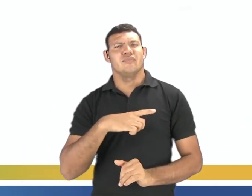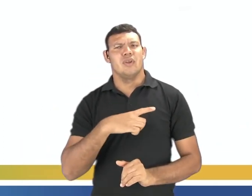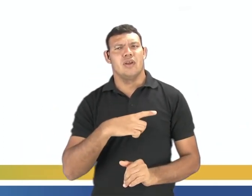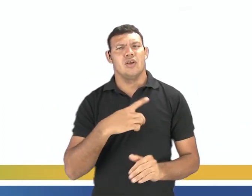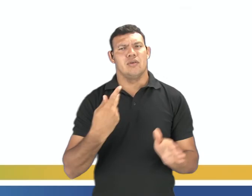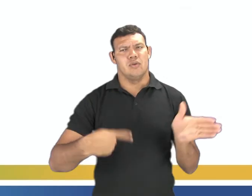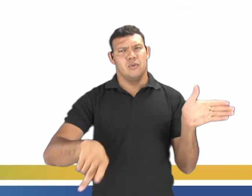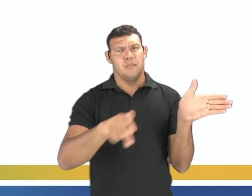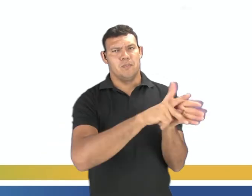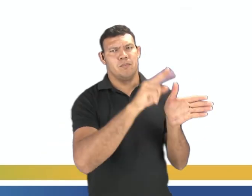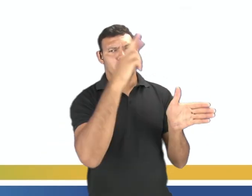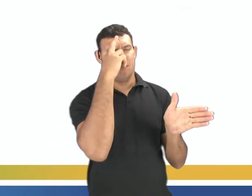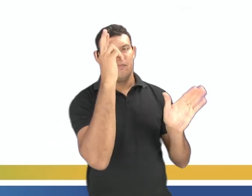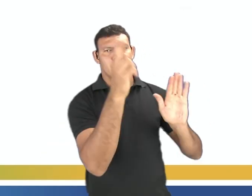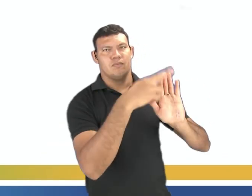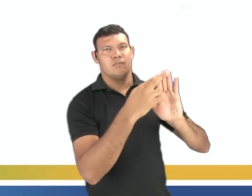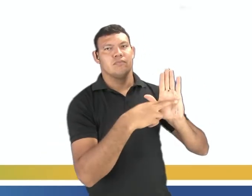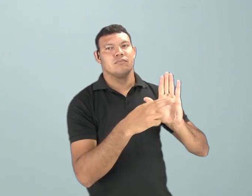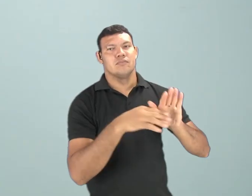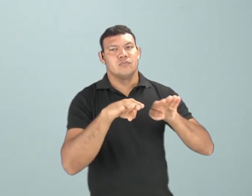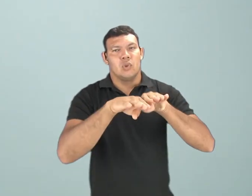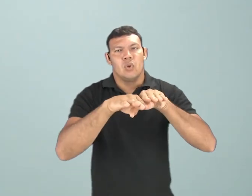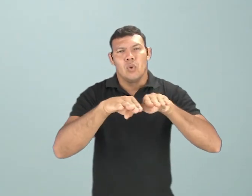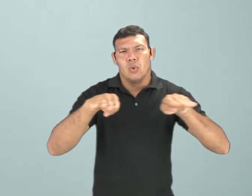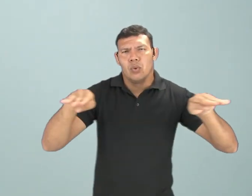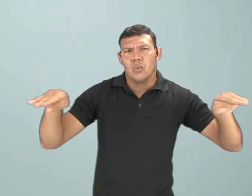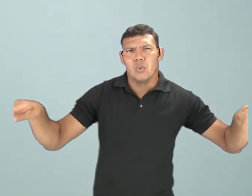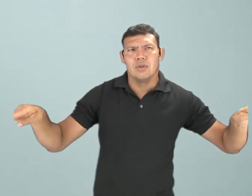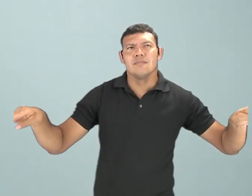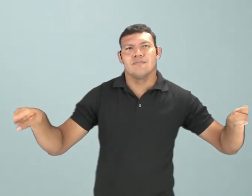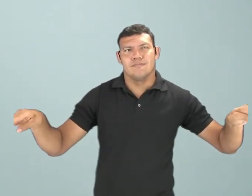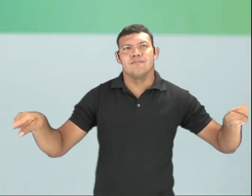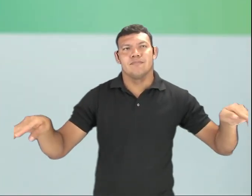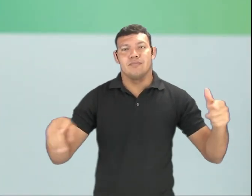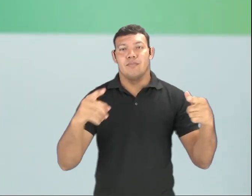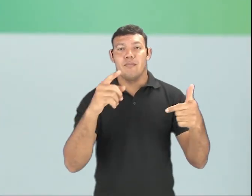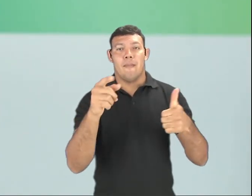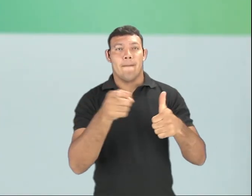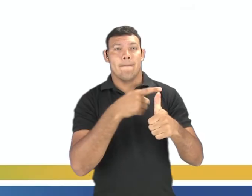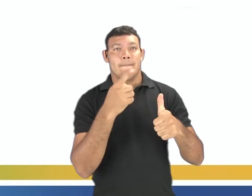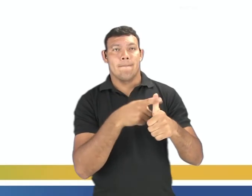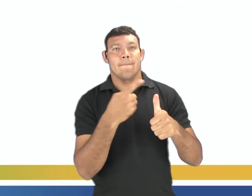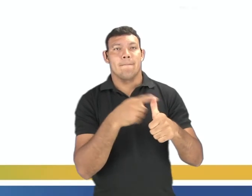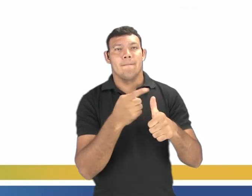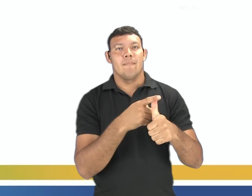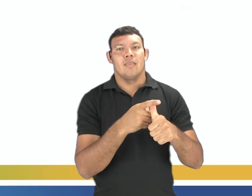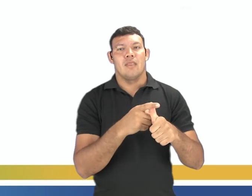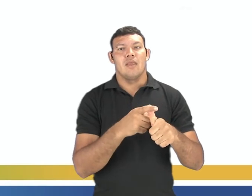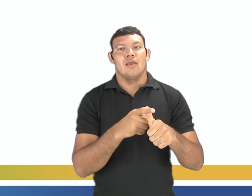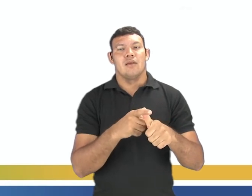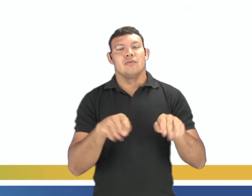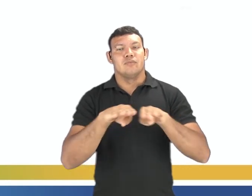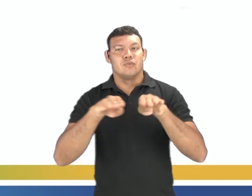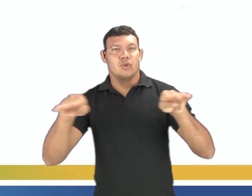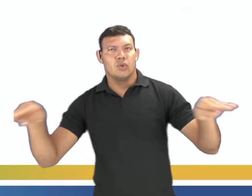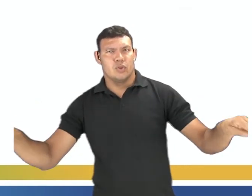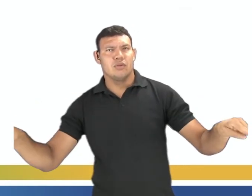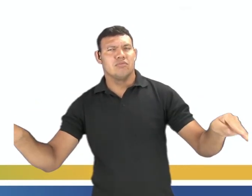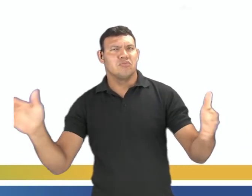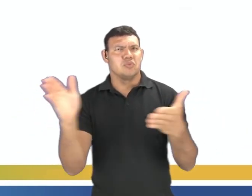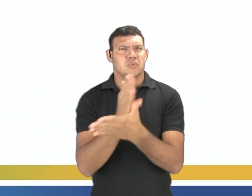e nós temos ainda algumas propriedades do paralelismo tá a primeira dela é quando dois planos distintos são